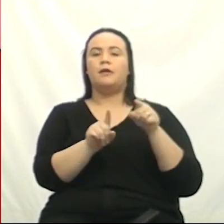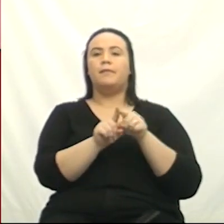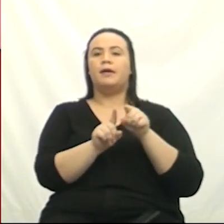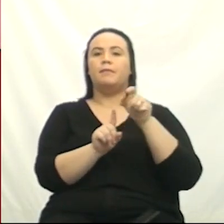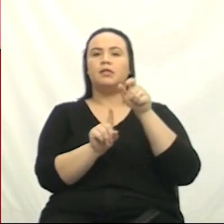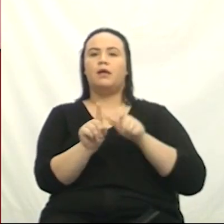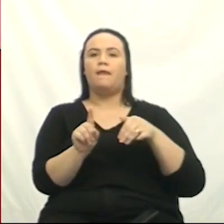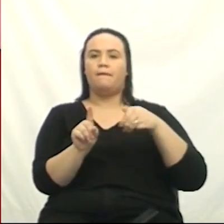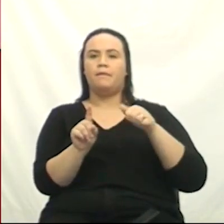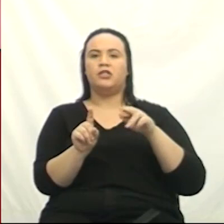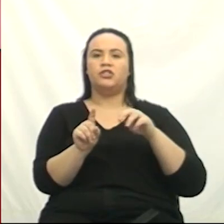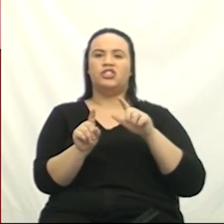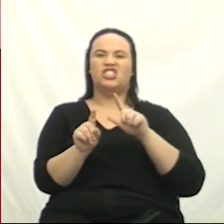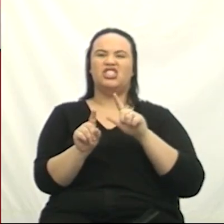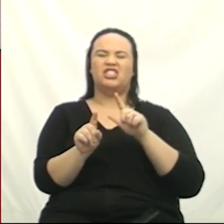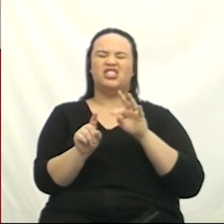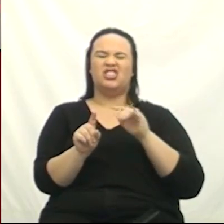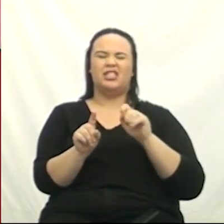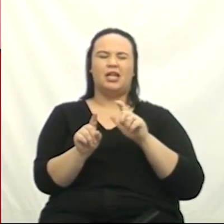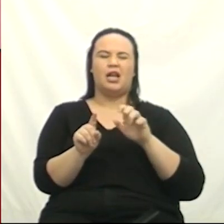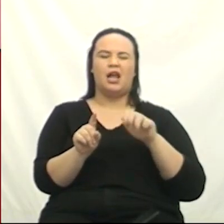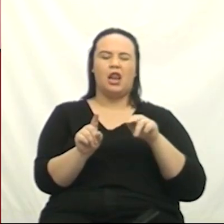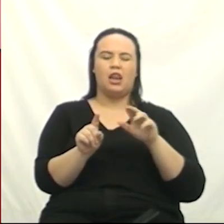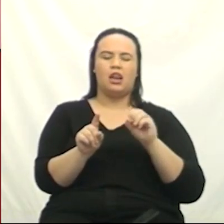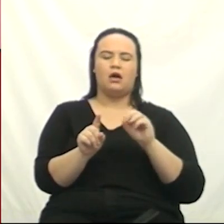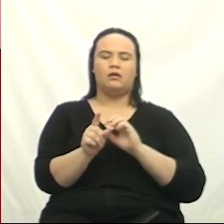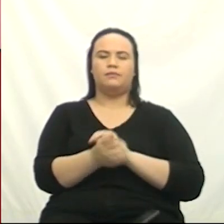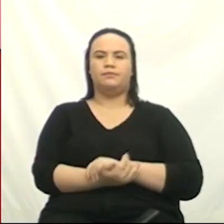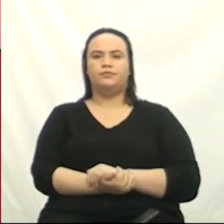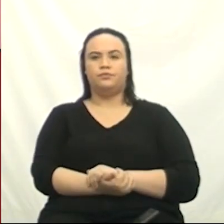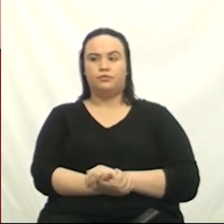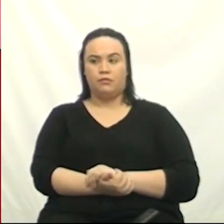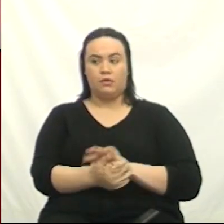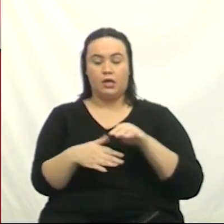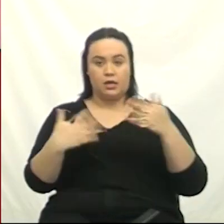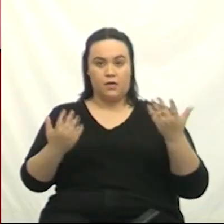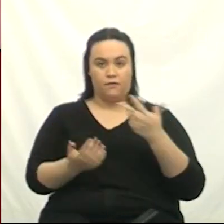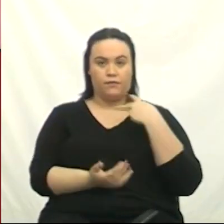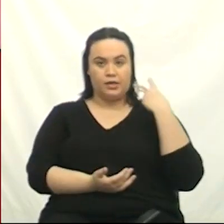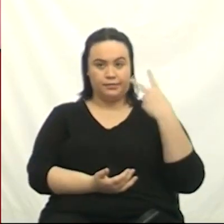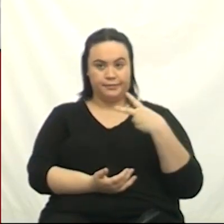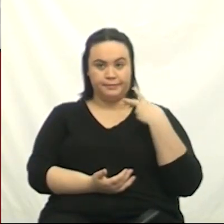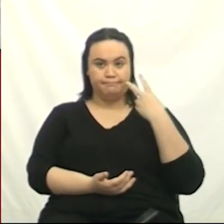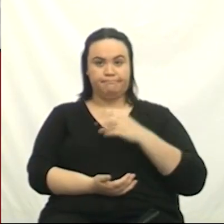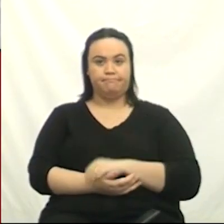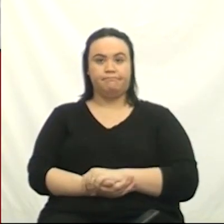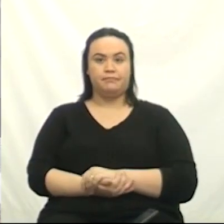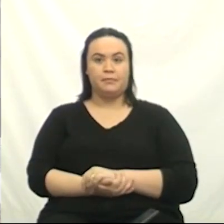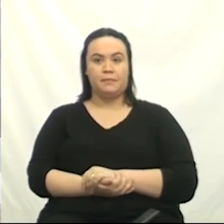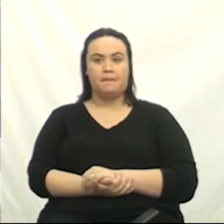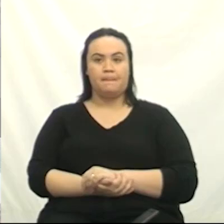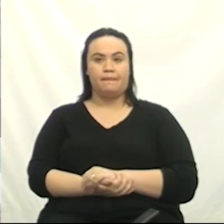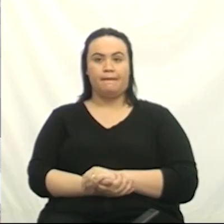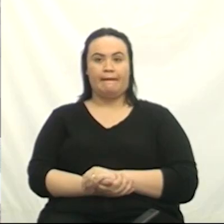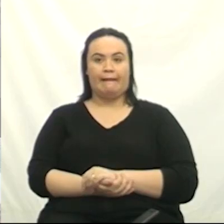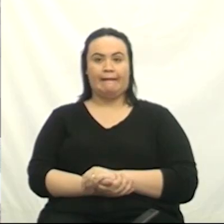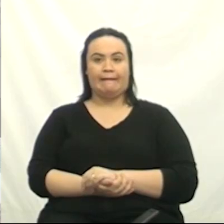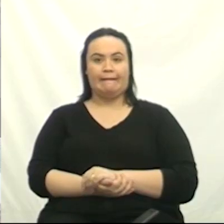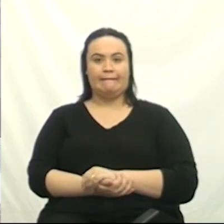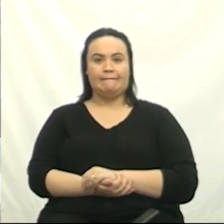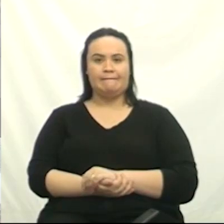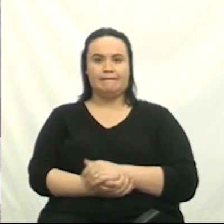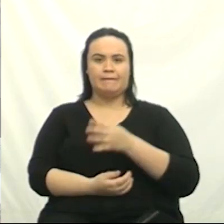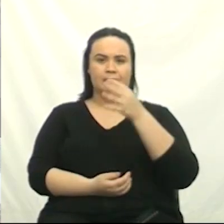presente seja bem-vindo vereadores eu ouvindo o vereador